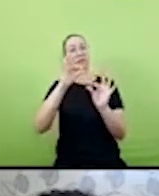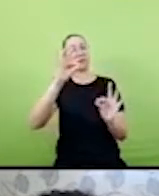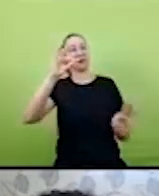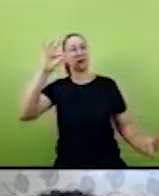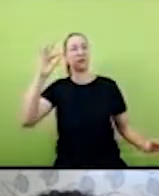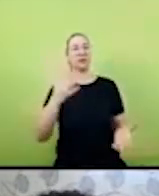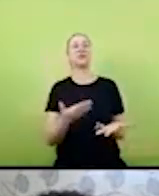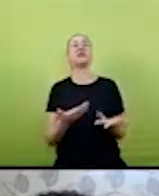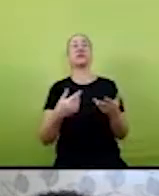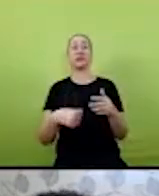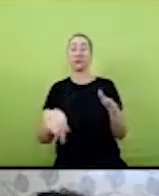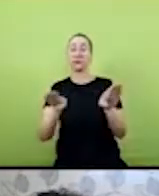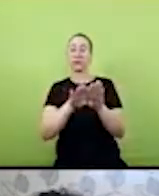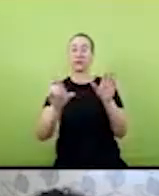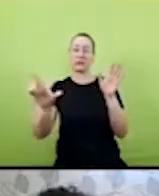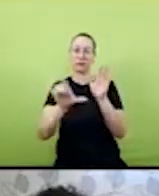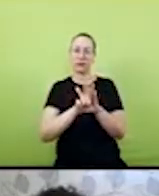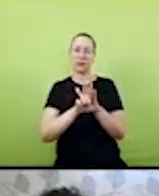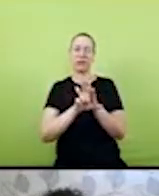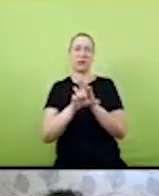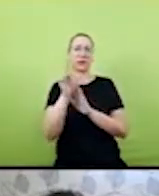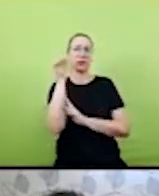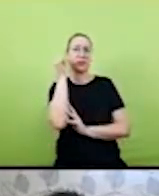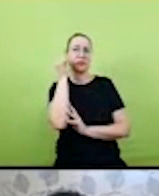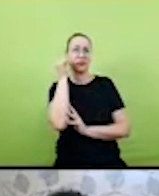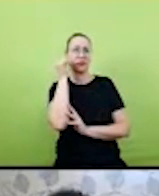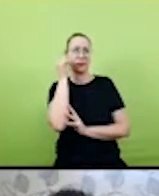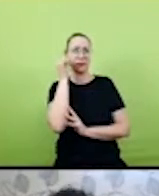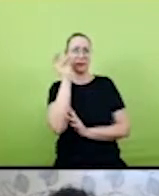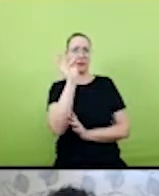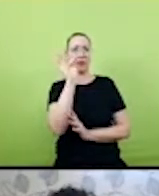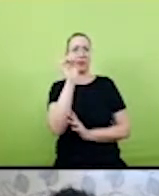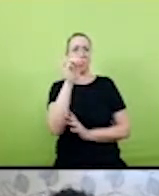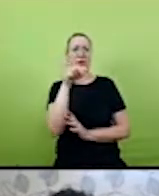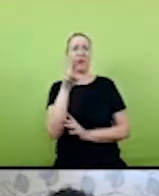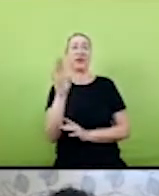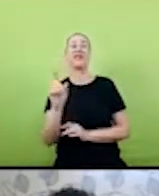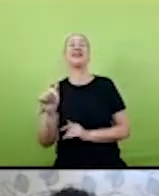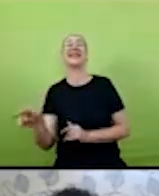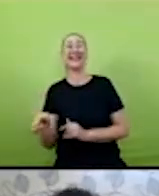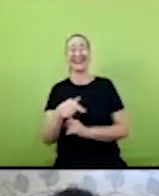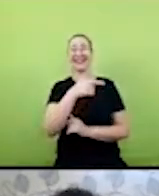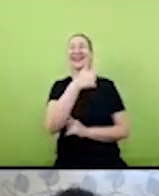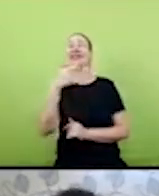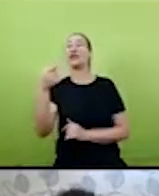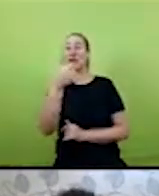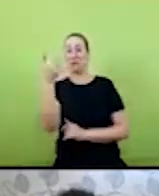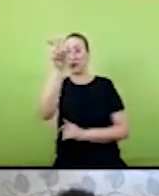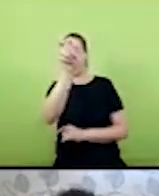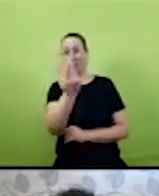feminicídio, que é de 2015, o Brasil foi um dos últimos países da América Latina a